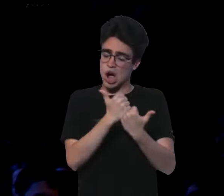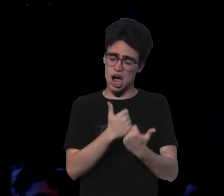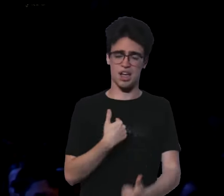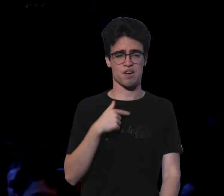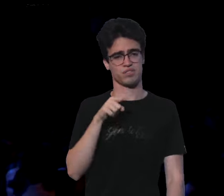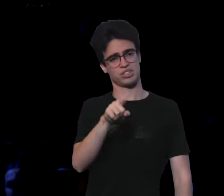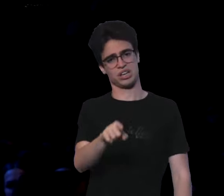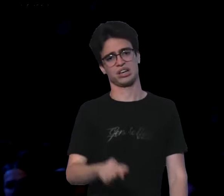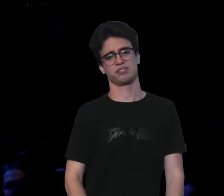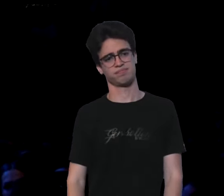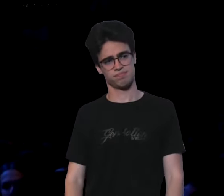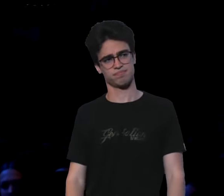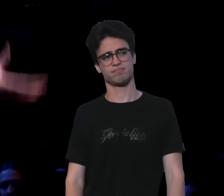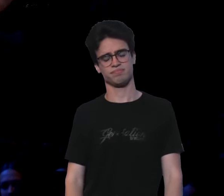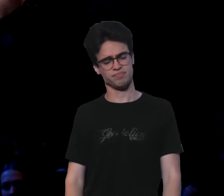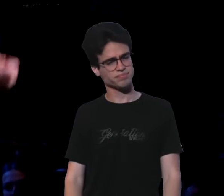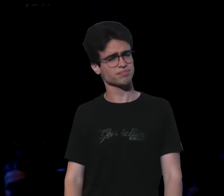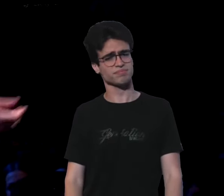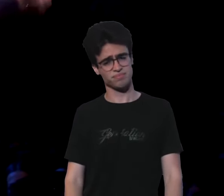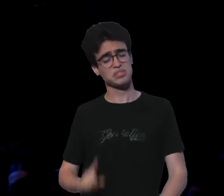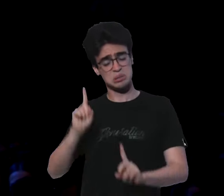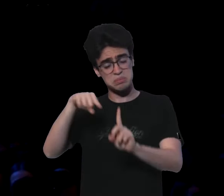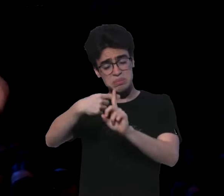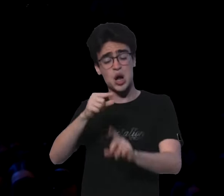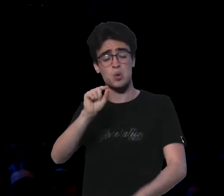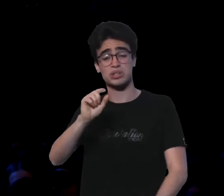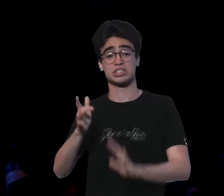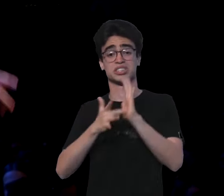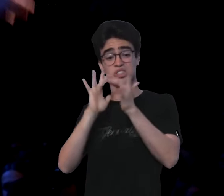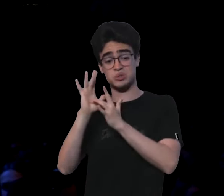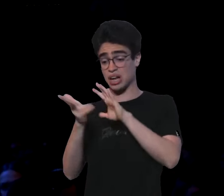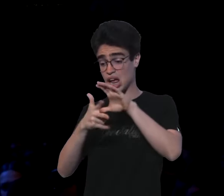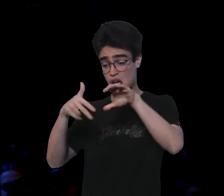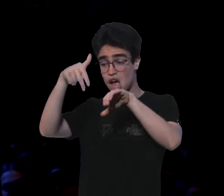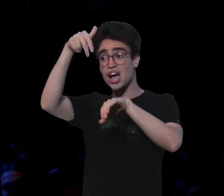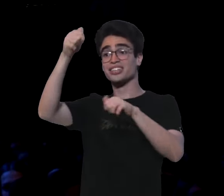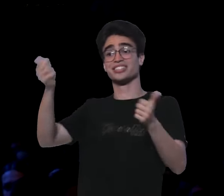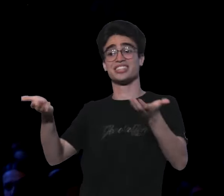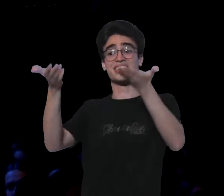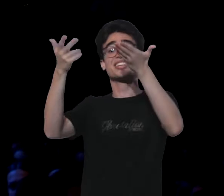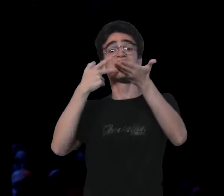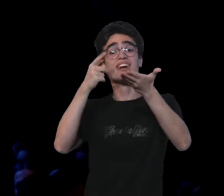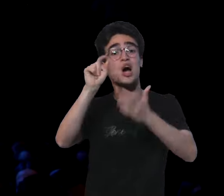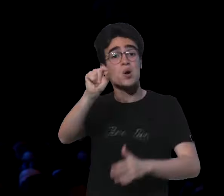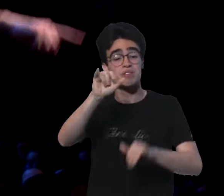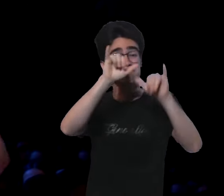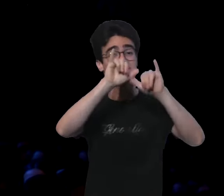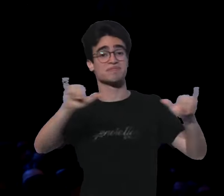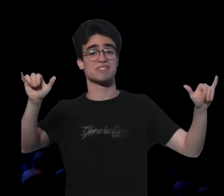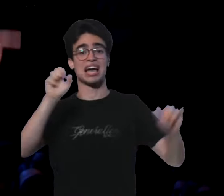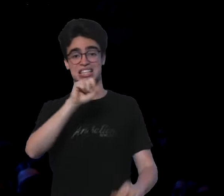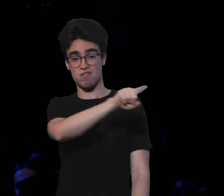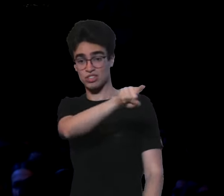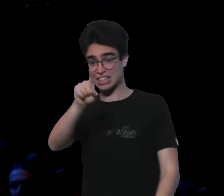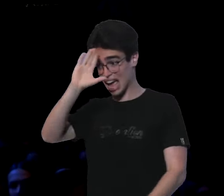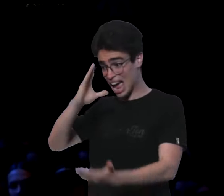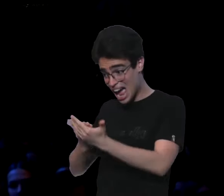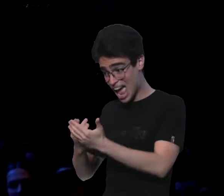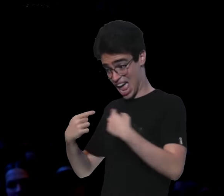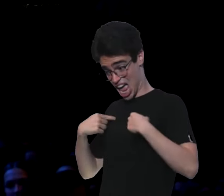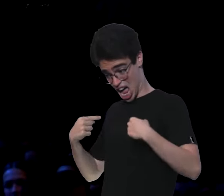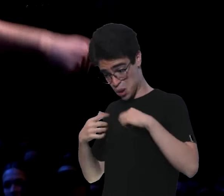você. E mais, Ele ressuscita. Ele falou: aqueles que crerem que eu morri pelos seus pecados, eu